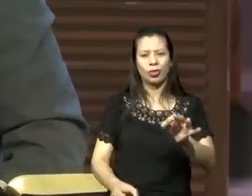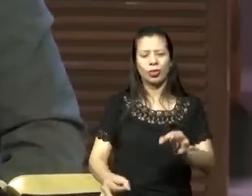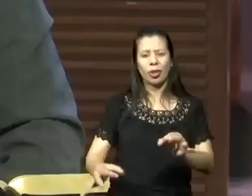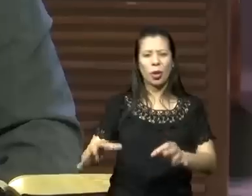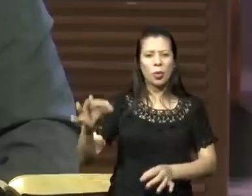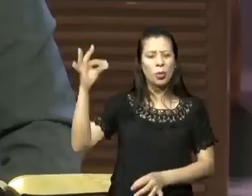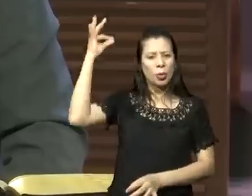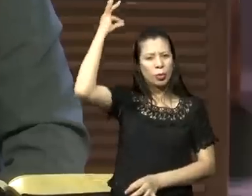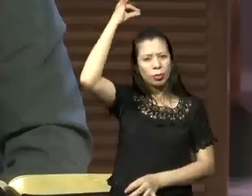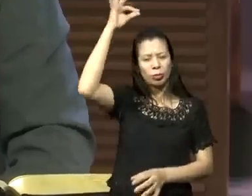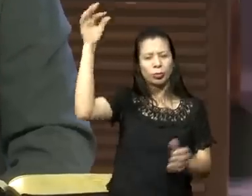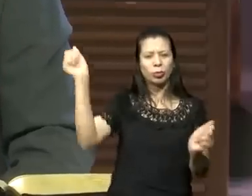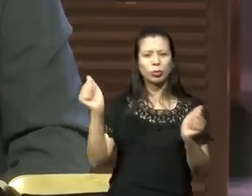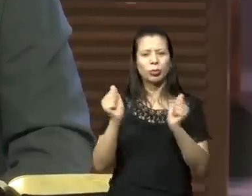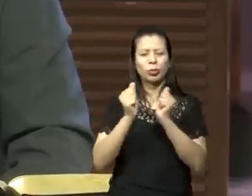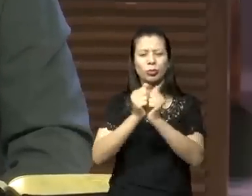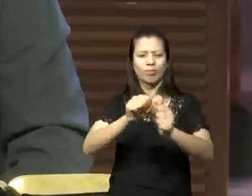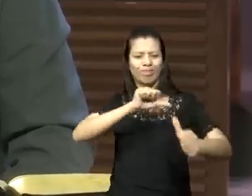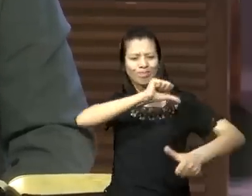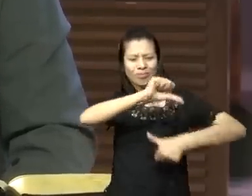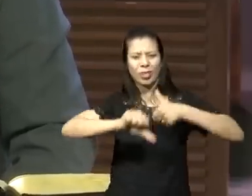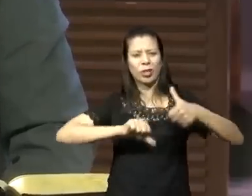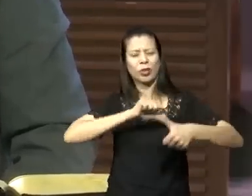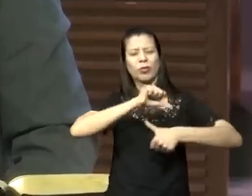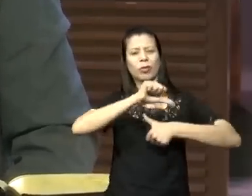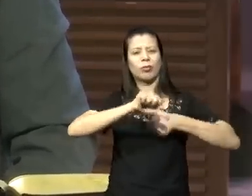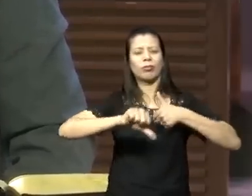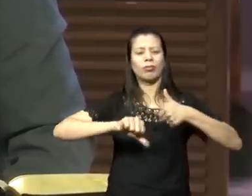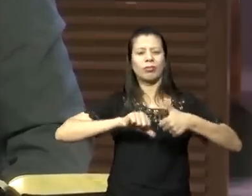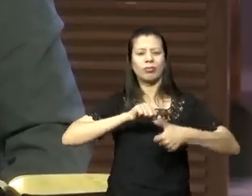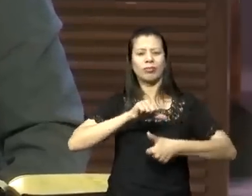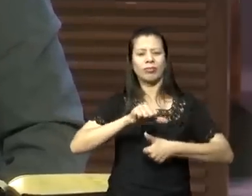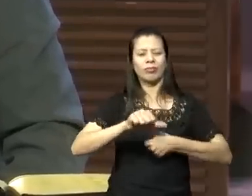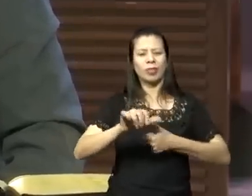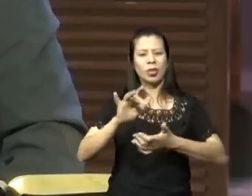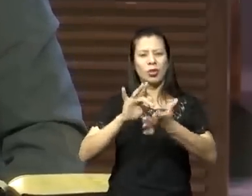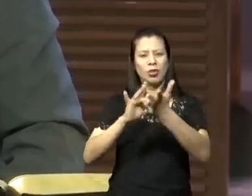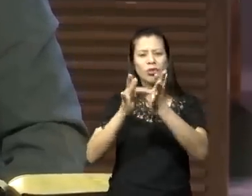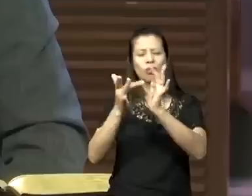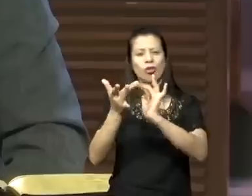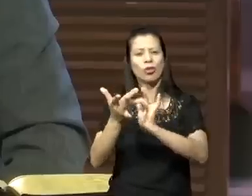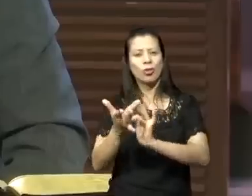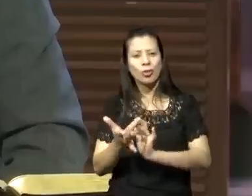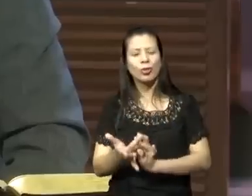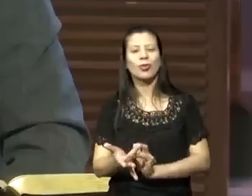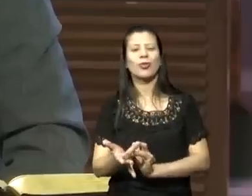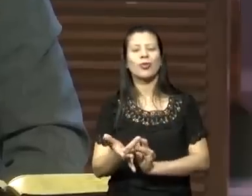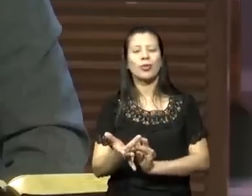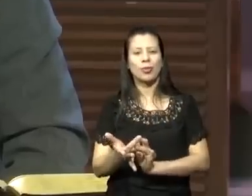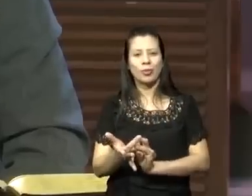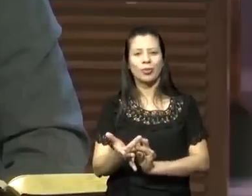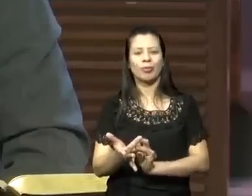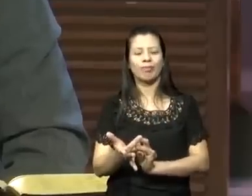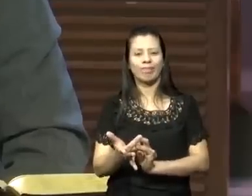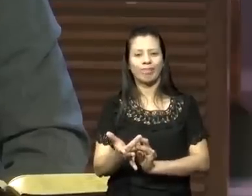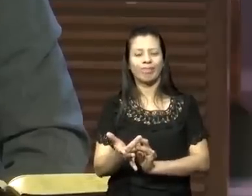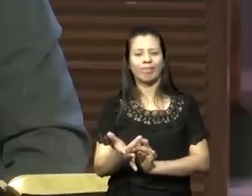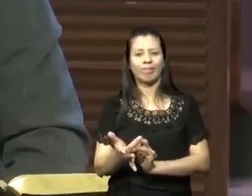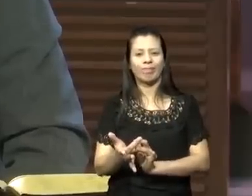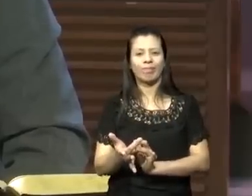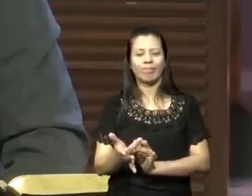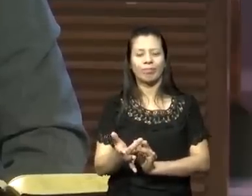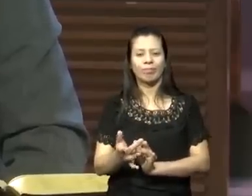santidade tua santificação eu sou ele e fora de mim não há outro